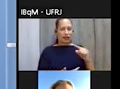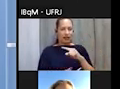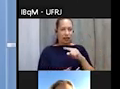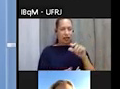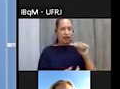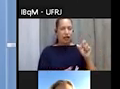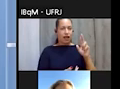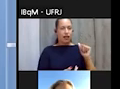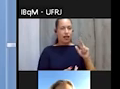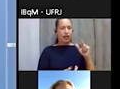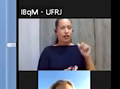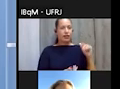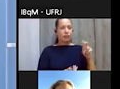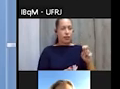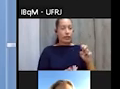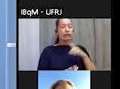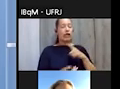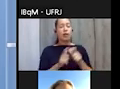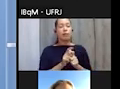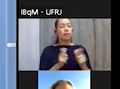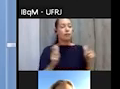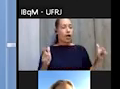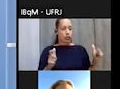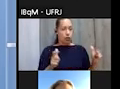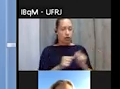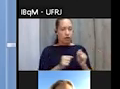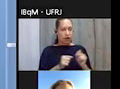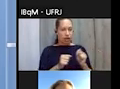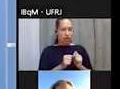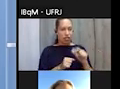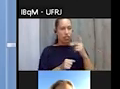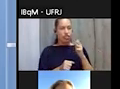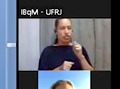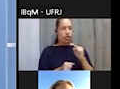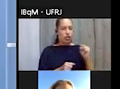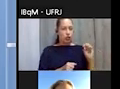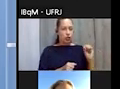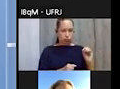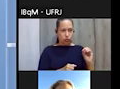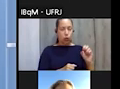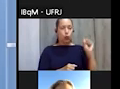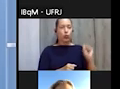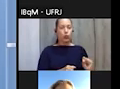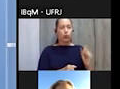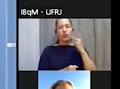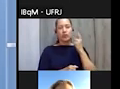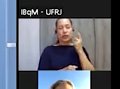nós temos a maior produção de gesso do sul do estado do Ceará e a produção de rocha utilizada ou